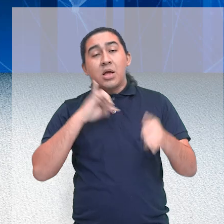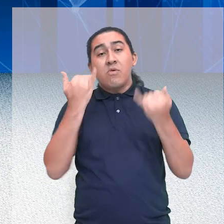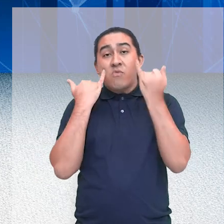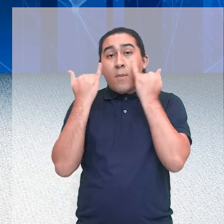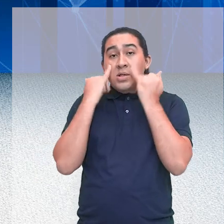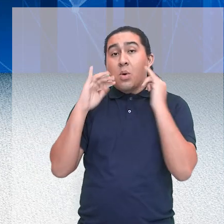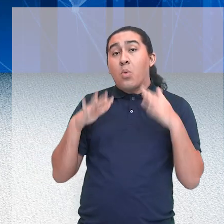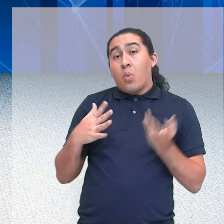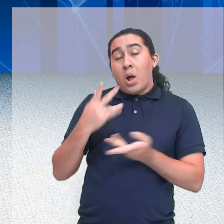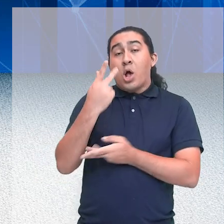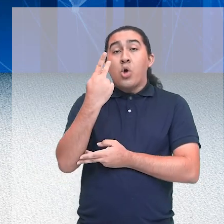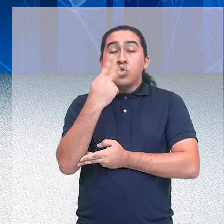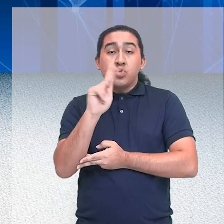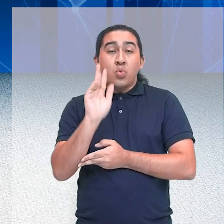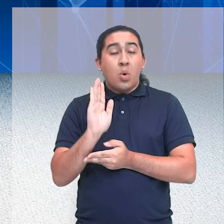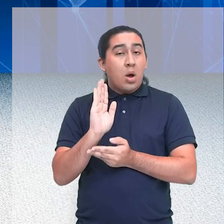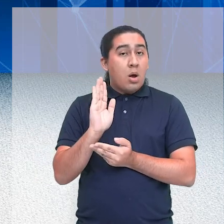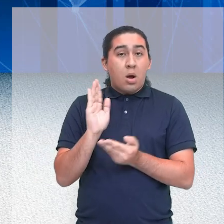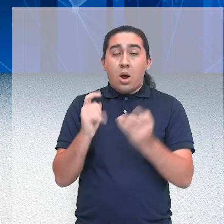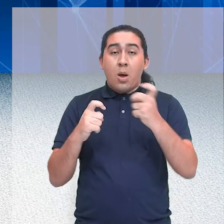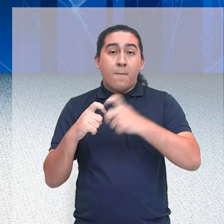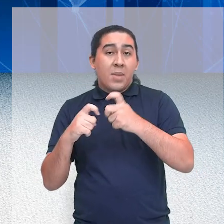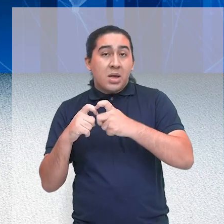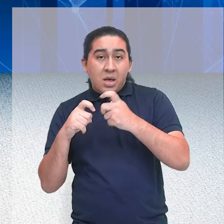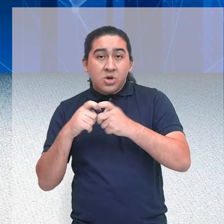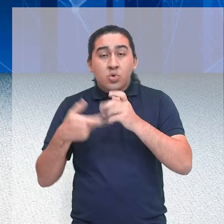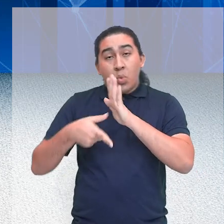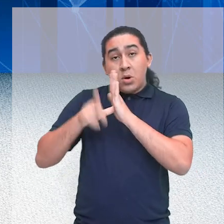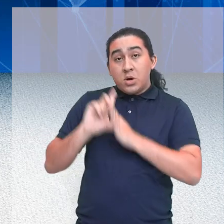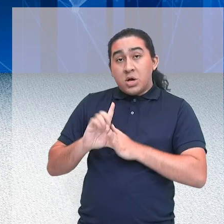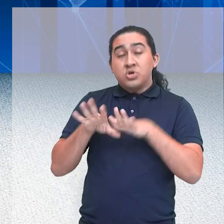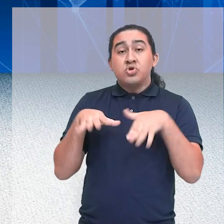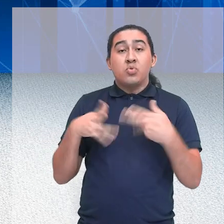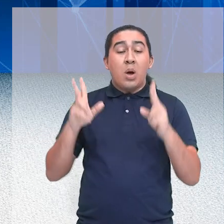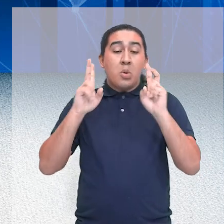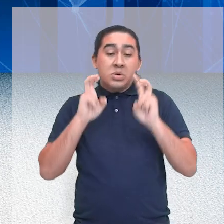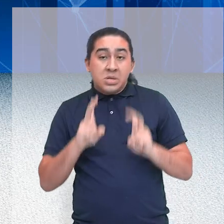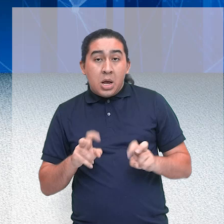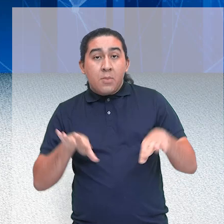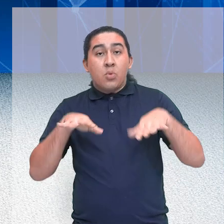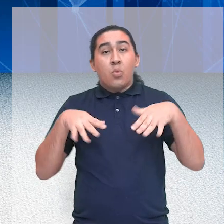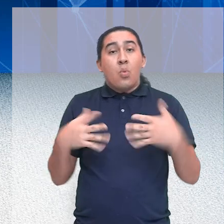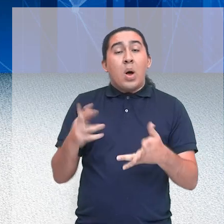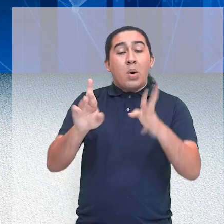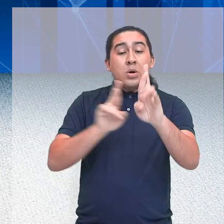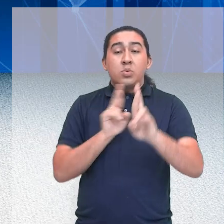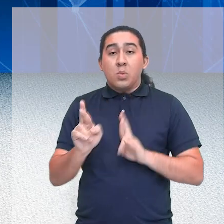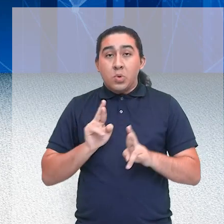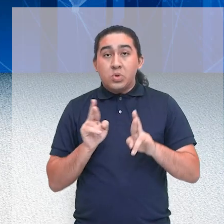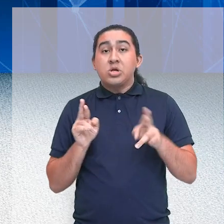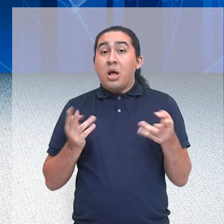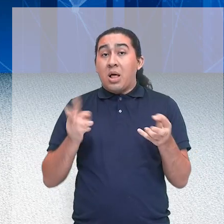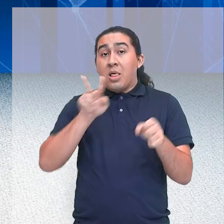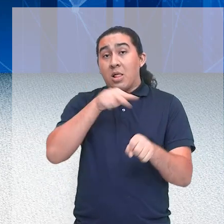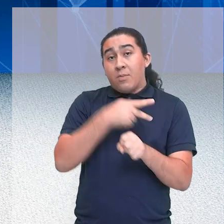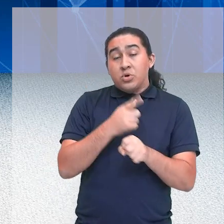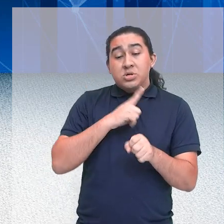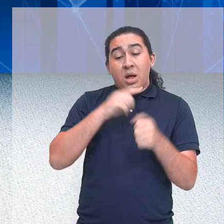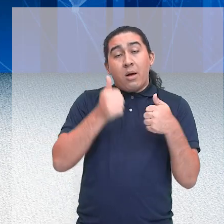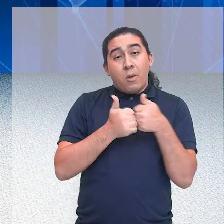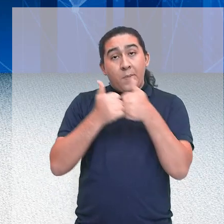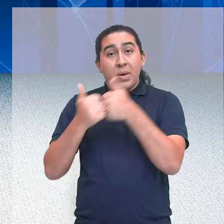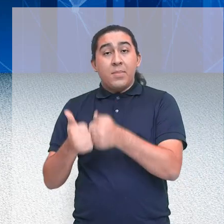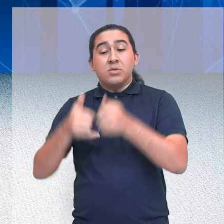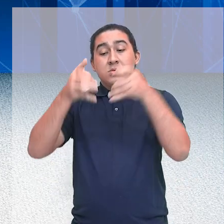sua última queixa, qual foi o seu último exame, quais são os resultados desses exames, para poder ele fazer esse acompanhamento de